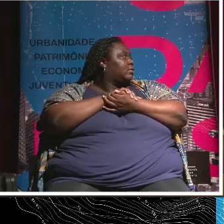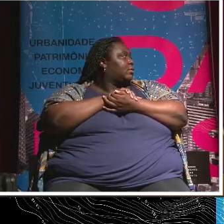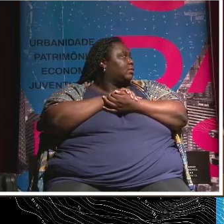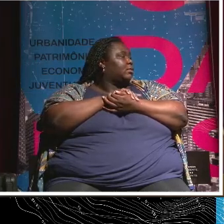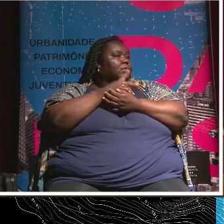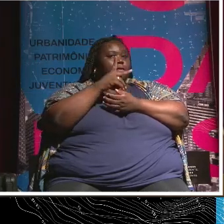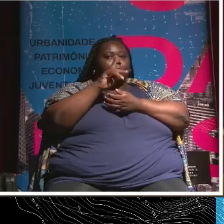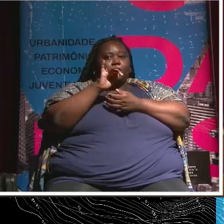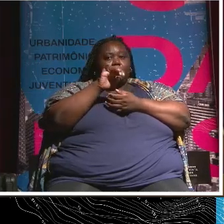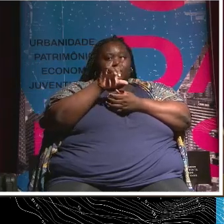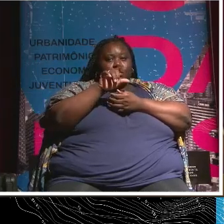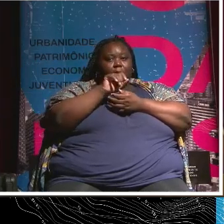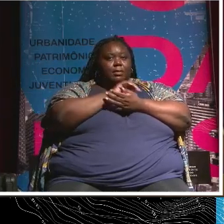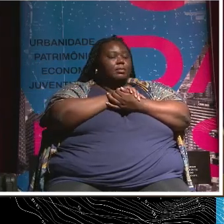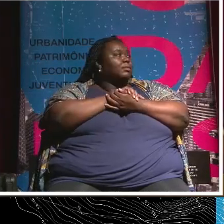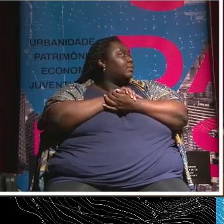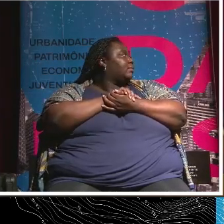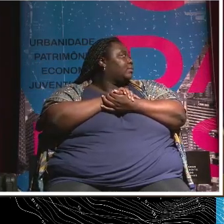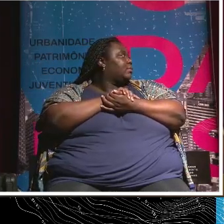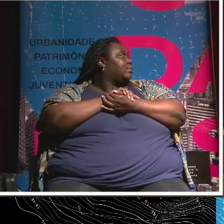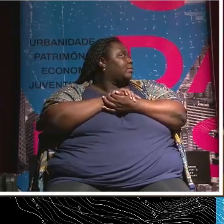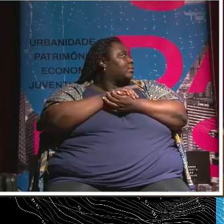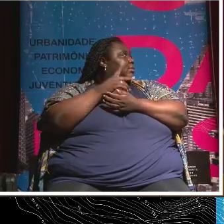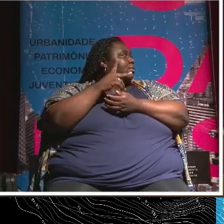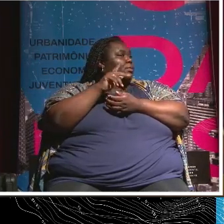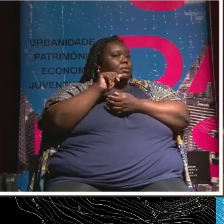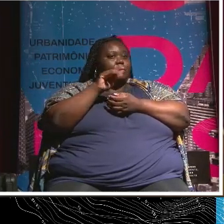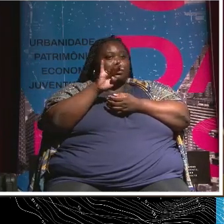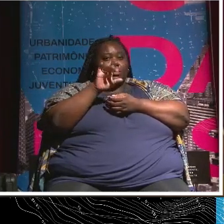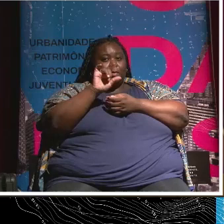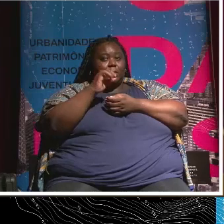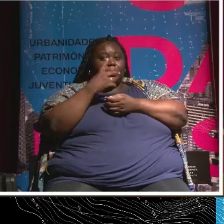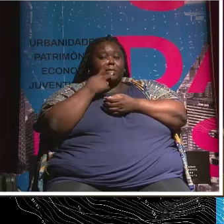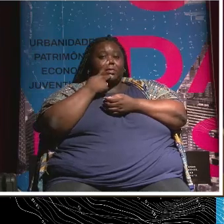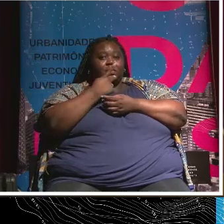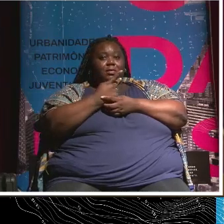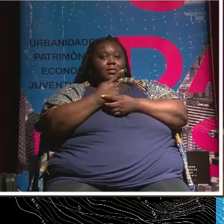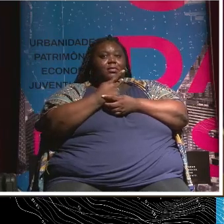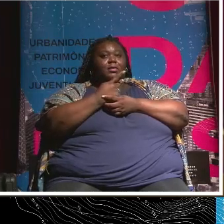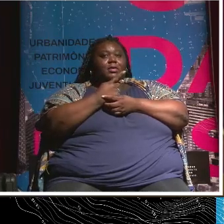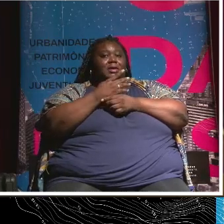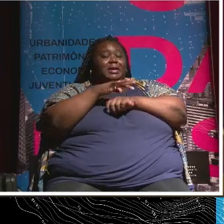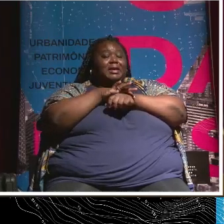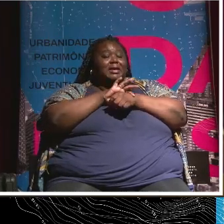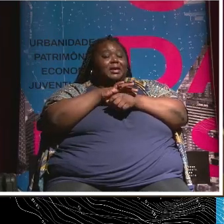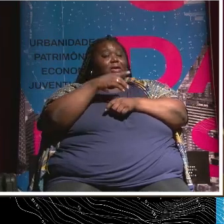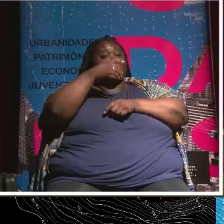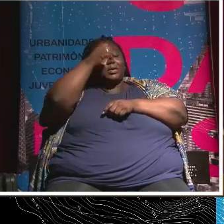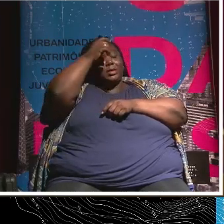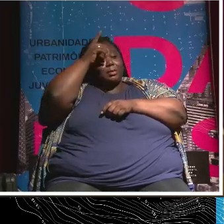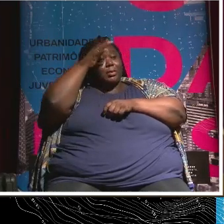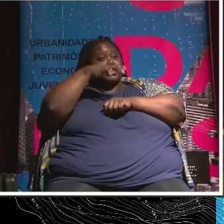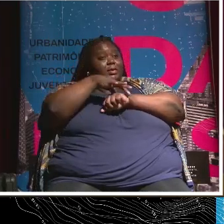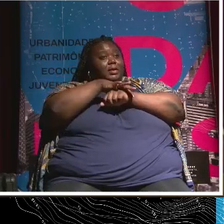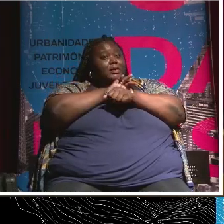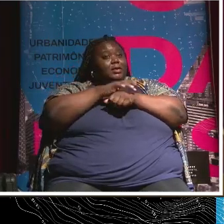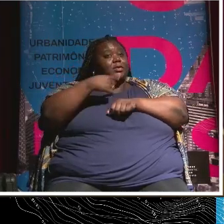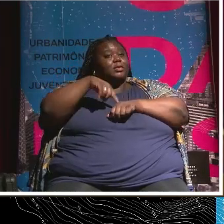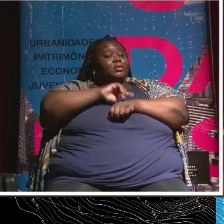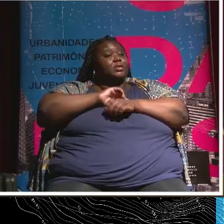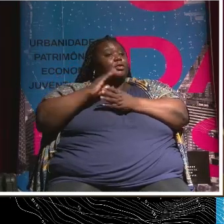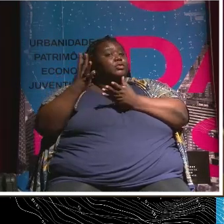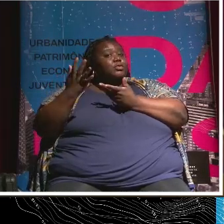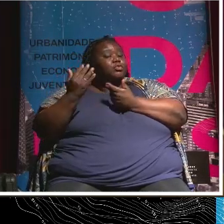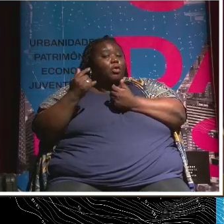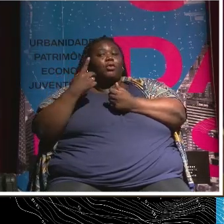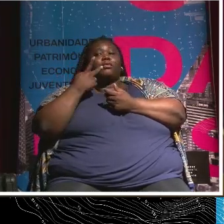Pablo, né? Pablo, o que você fala da questão da segurança pública e da segurança dos nossos jovens